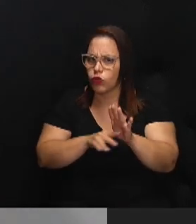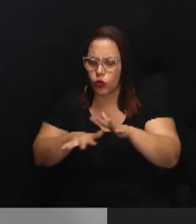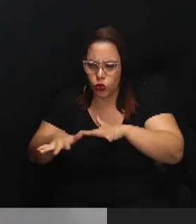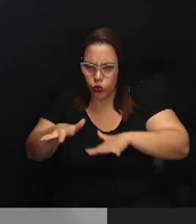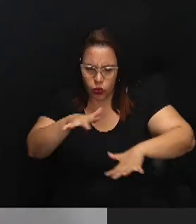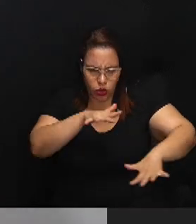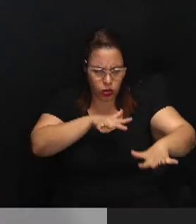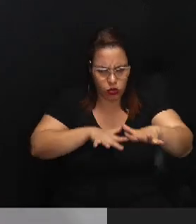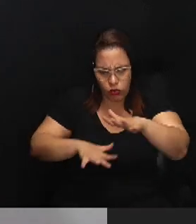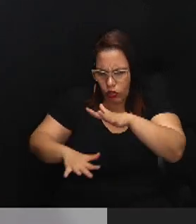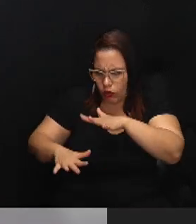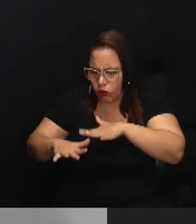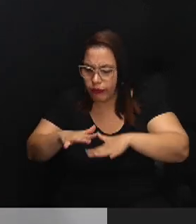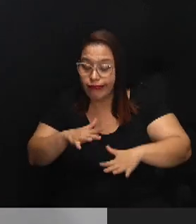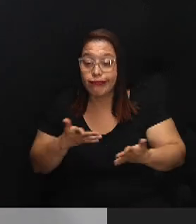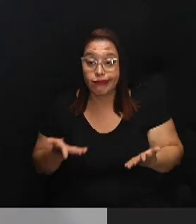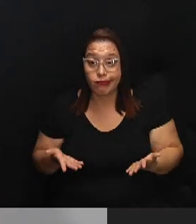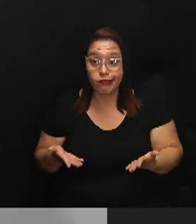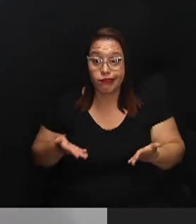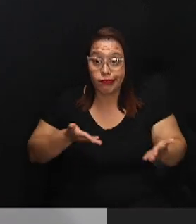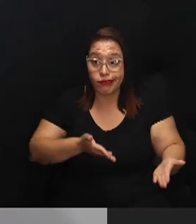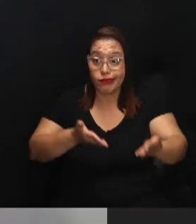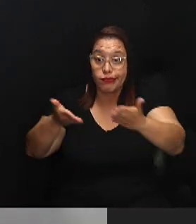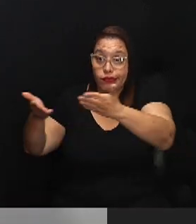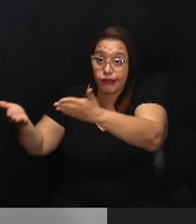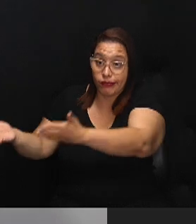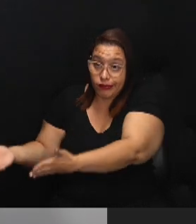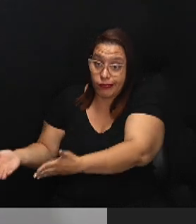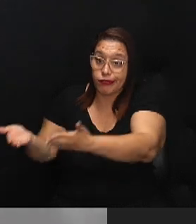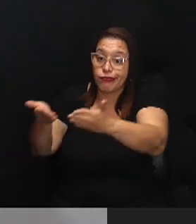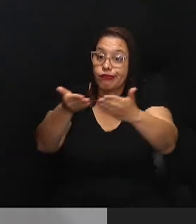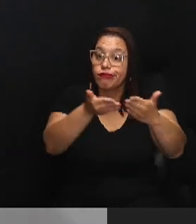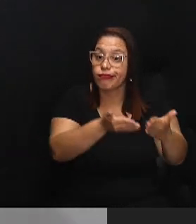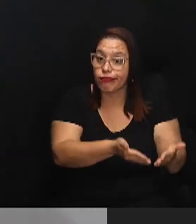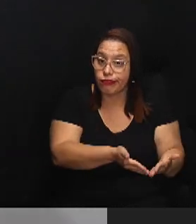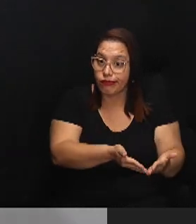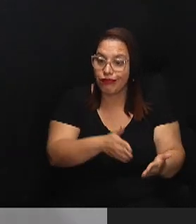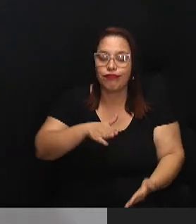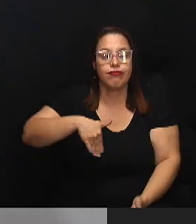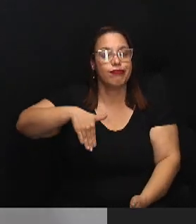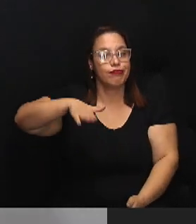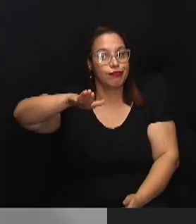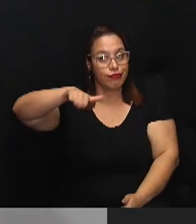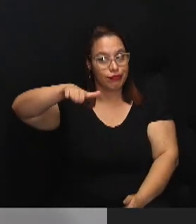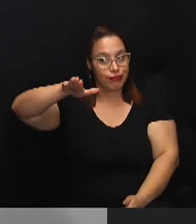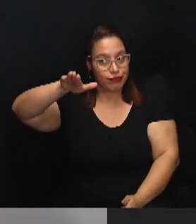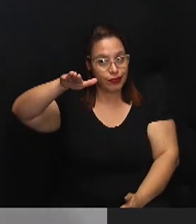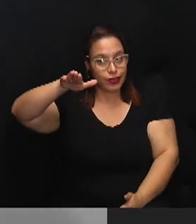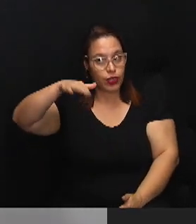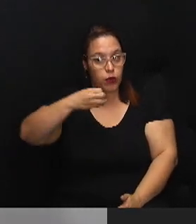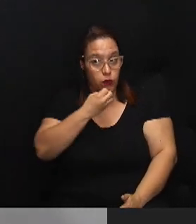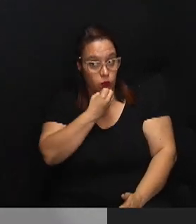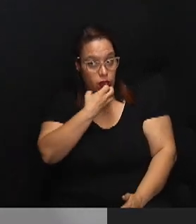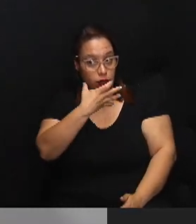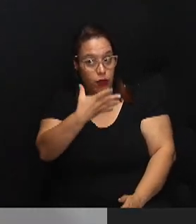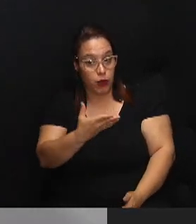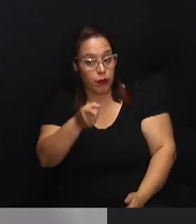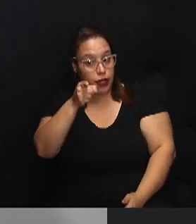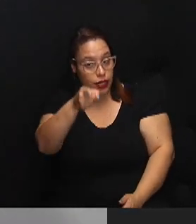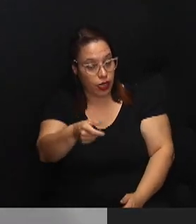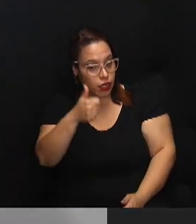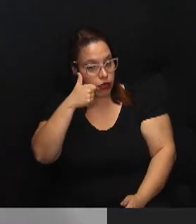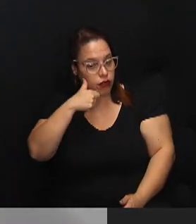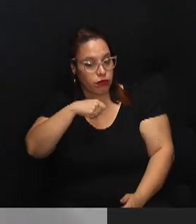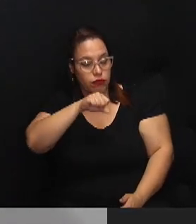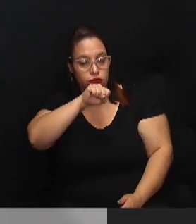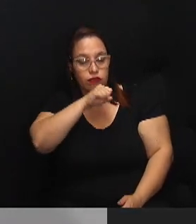tramitando, para a gente poder levar mais coisas, né, mais benefícios para essa mãe que